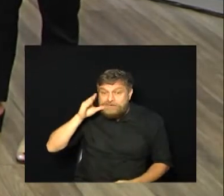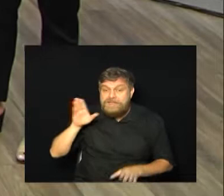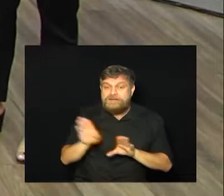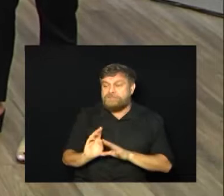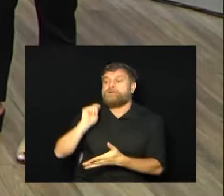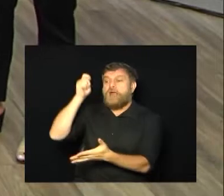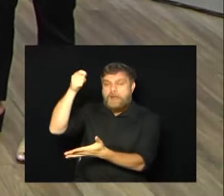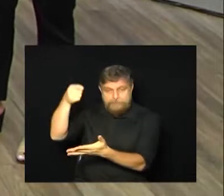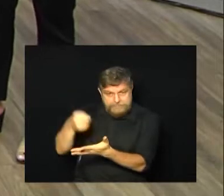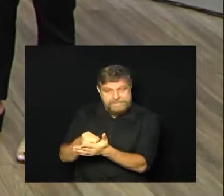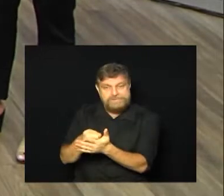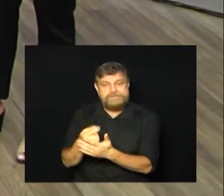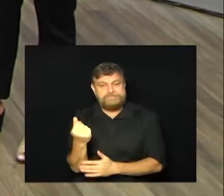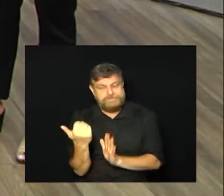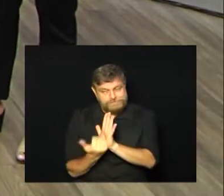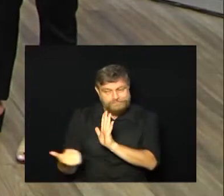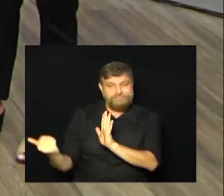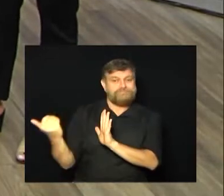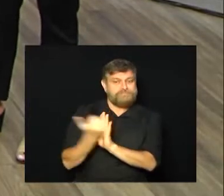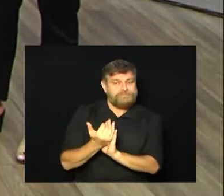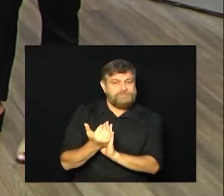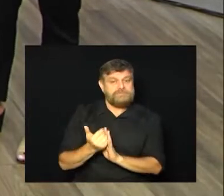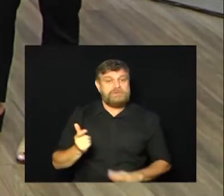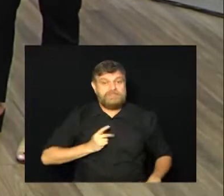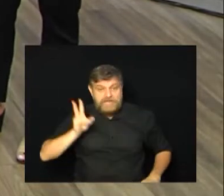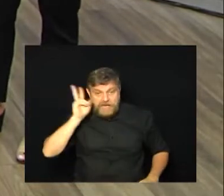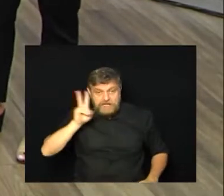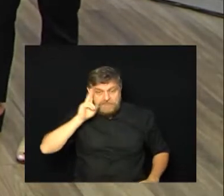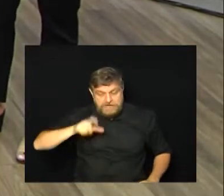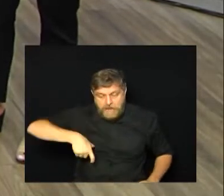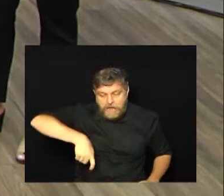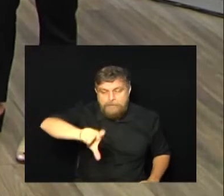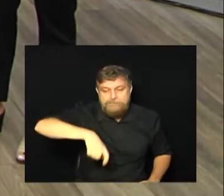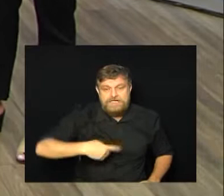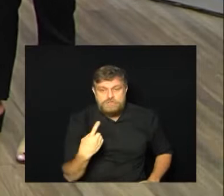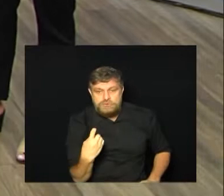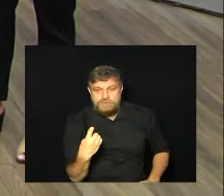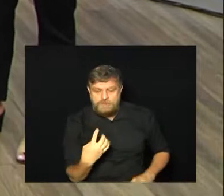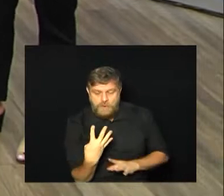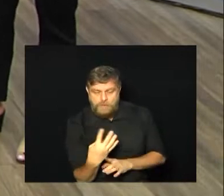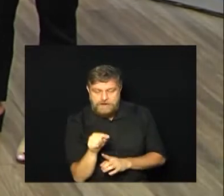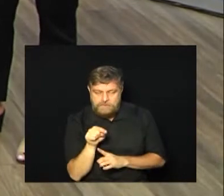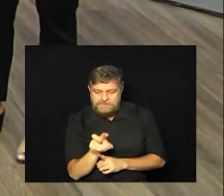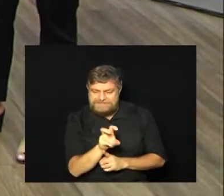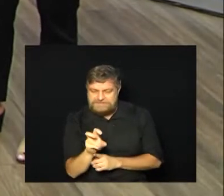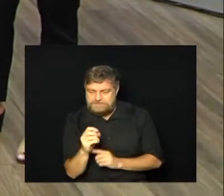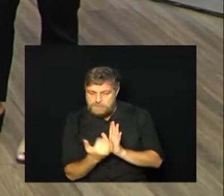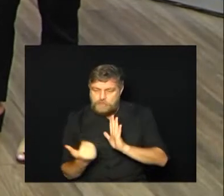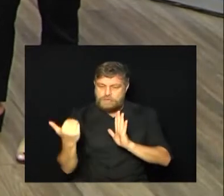vão ter que arcar, então, com este valor. Então, lembrando, ó, bilhete único comum subiu de R$ 4,55